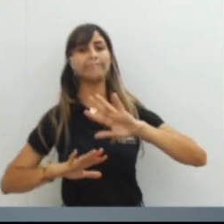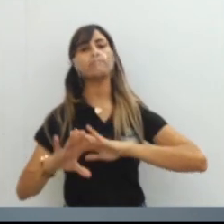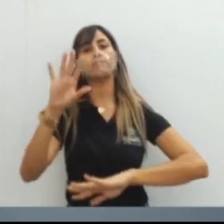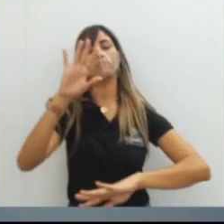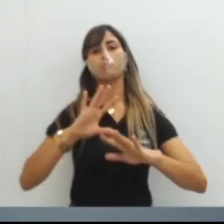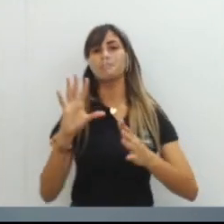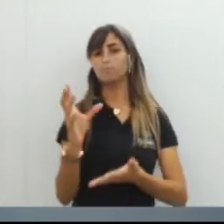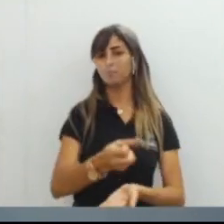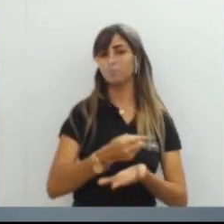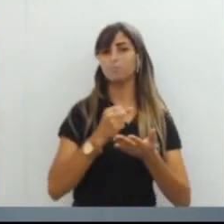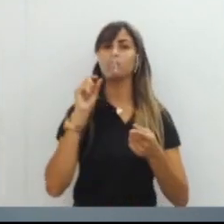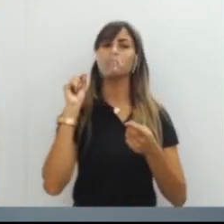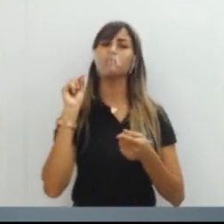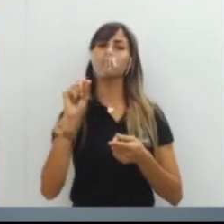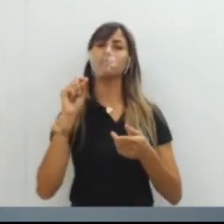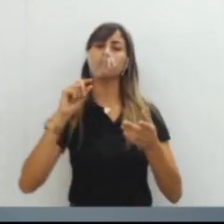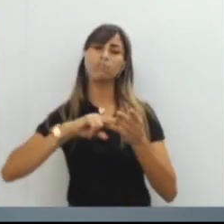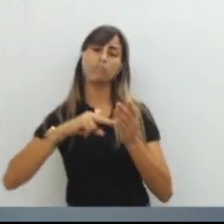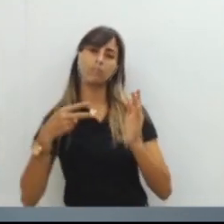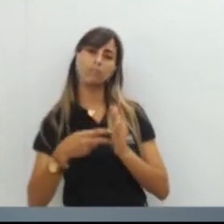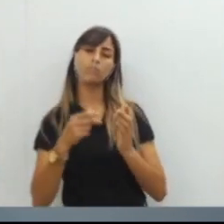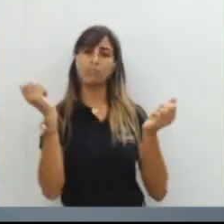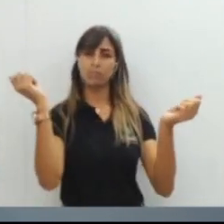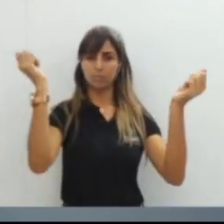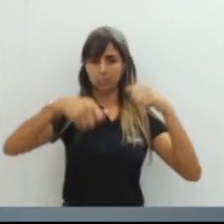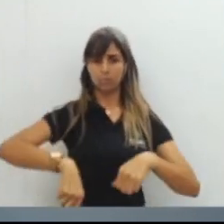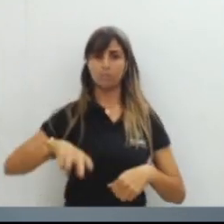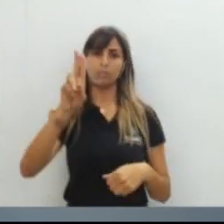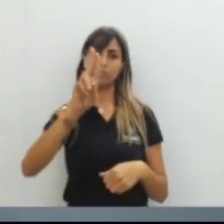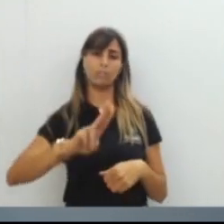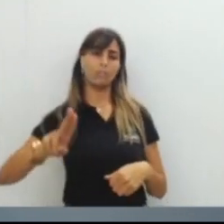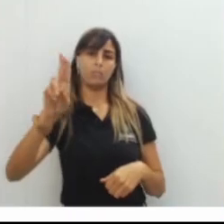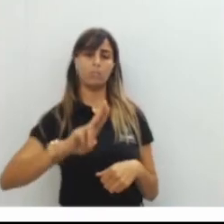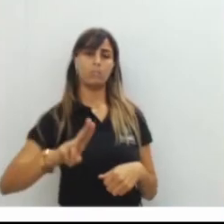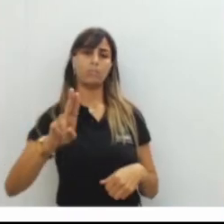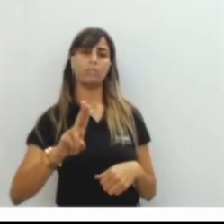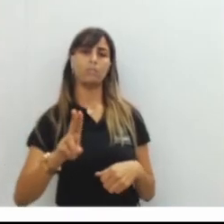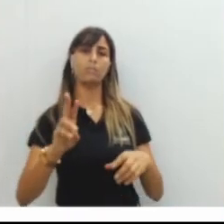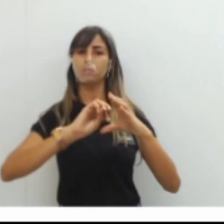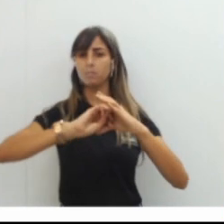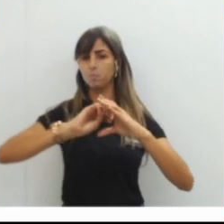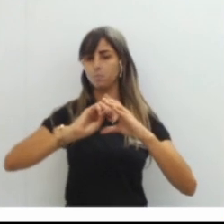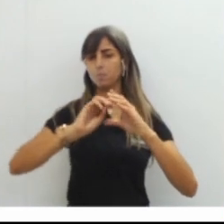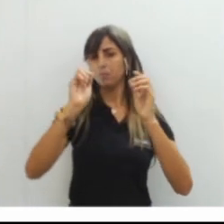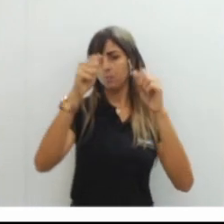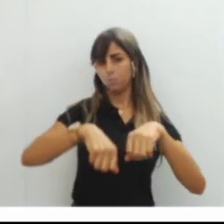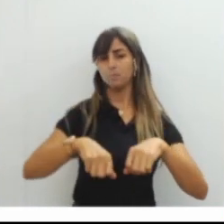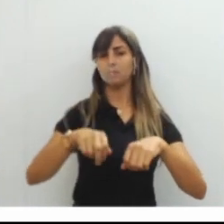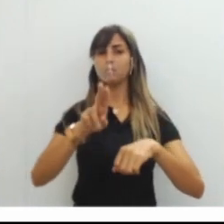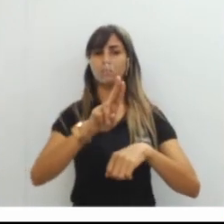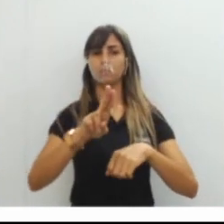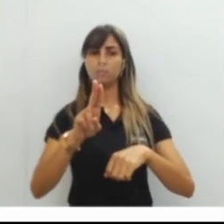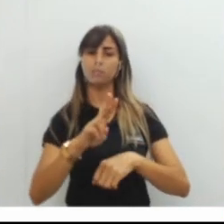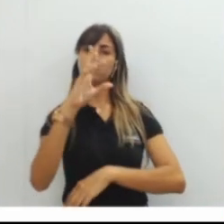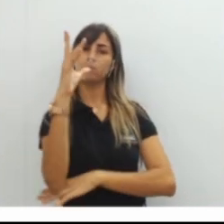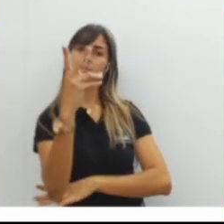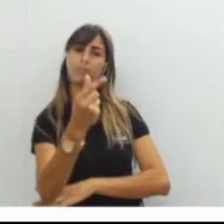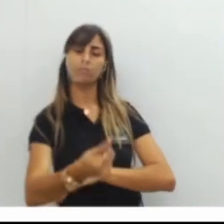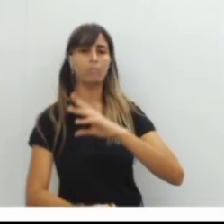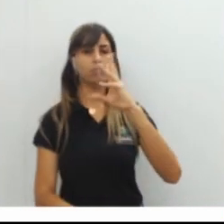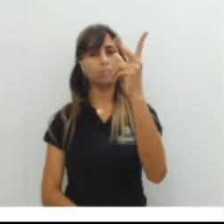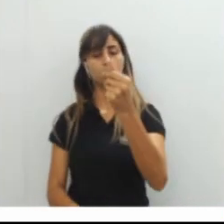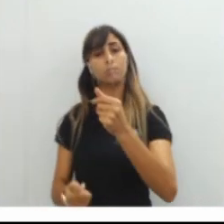recuperação. O que significa dizer isso? Que eu posso utilizar esses recursos, eu posso explorar esses recursos,